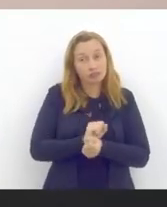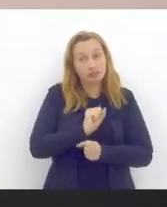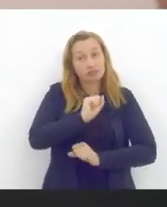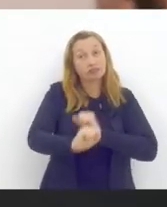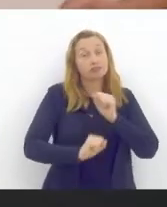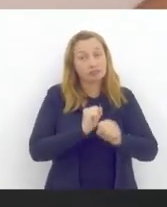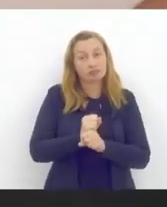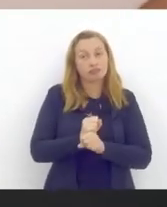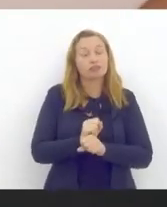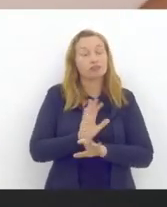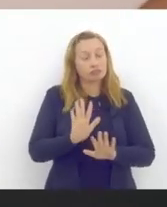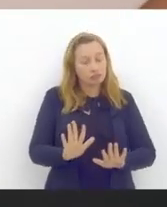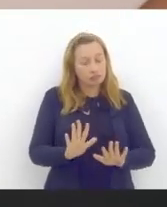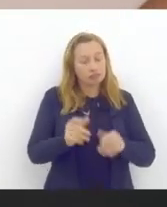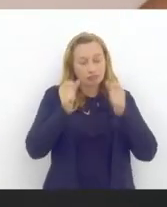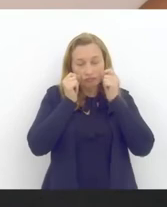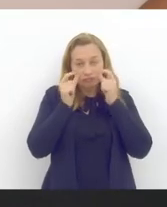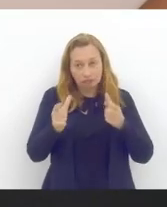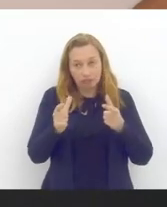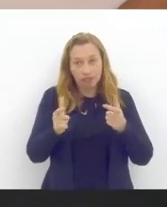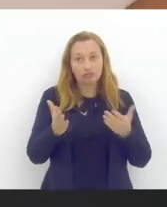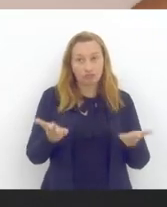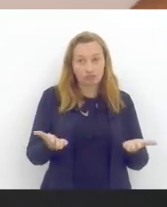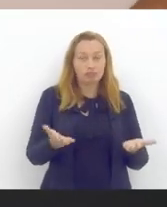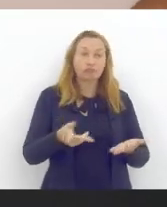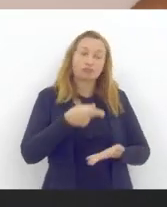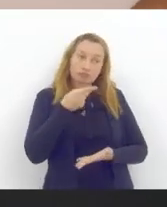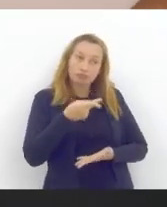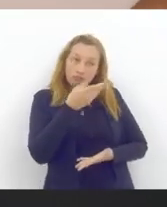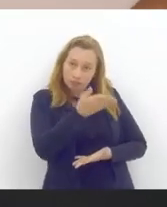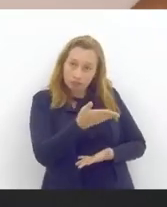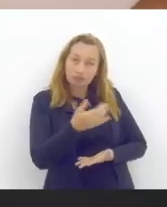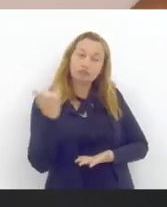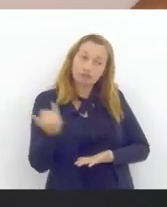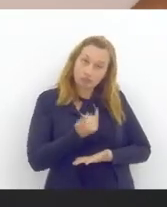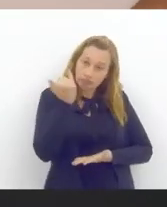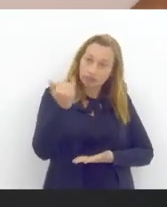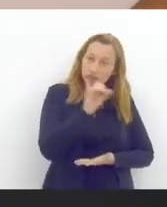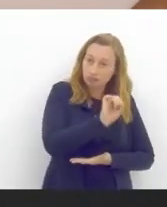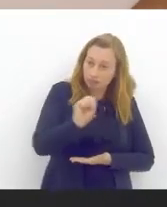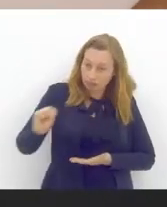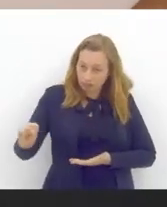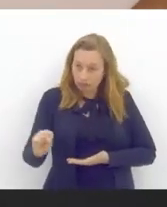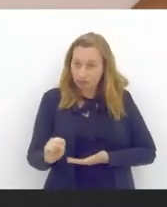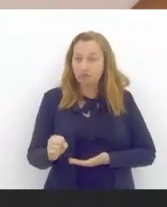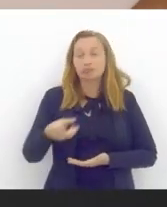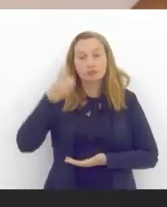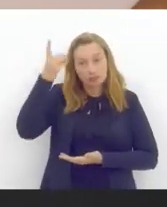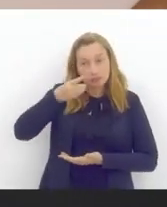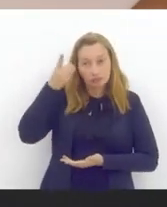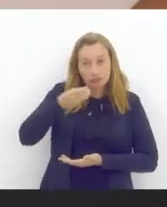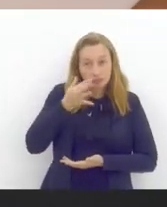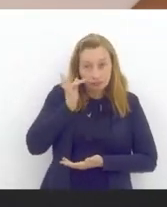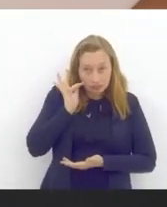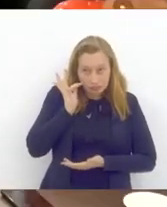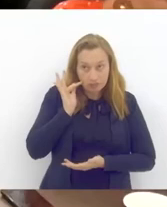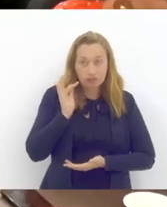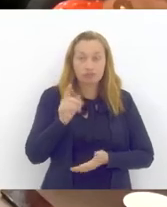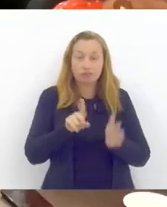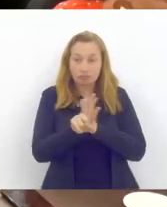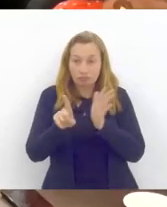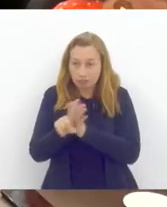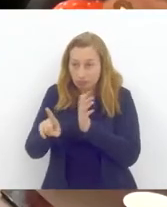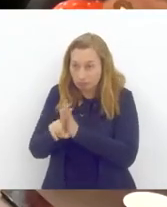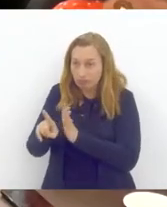apenas uma alerta, já que a senhora abordou a importância do ICMS e o deputado Flávio Serafim saiu perguntando